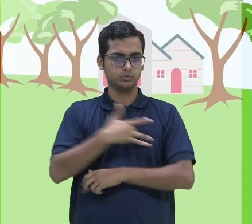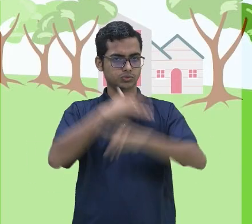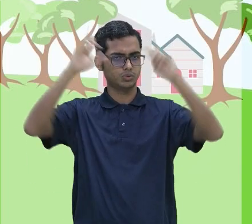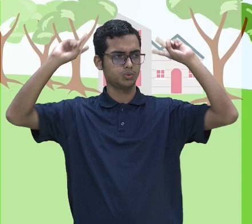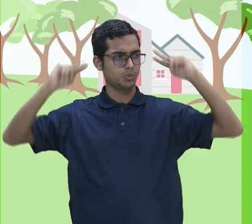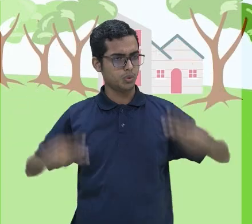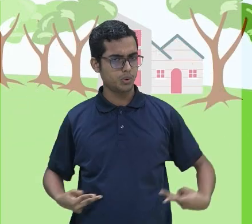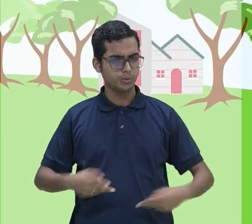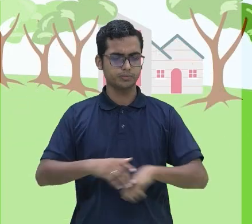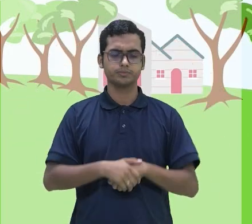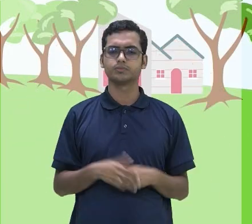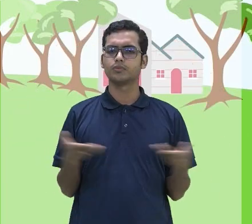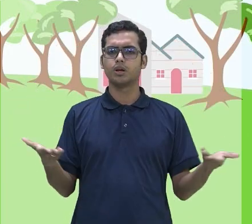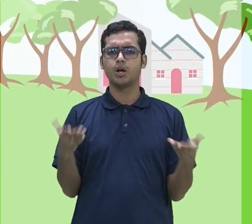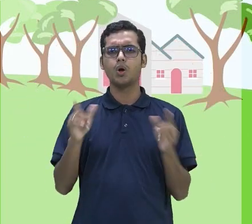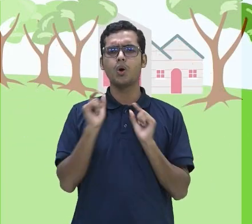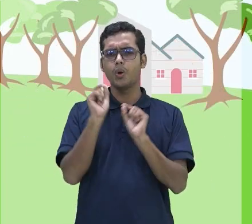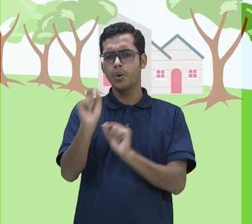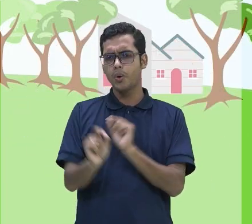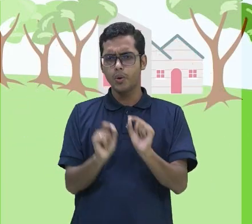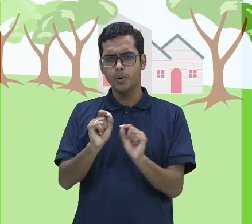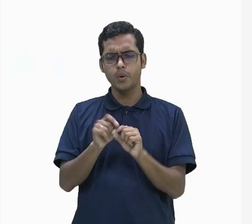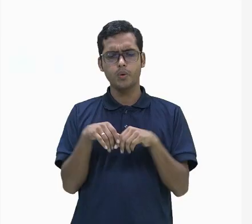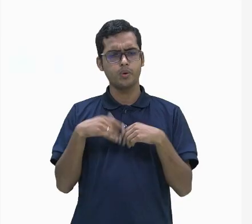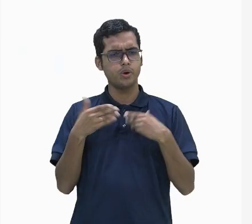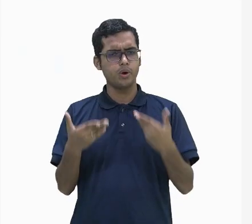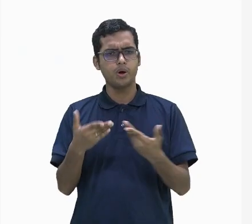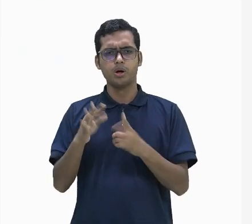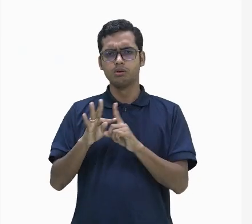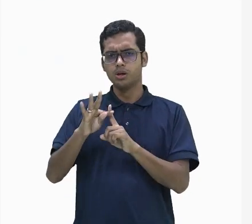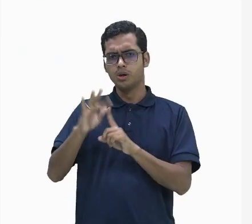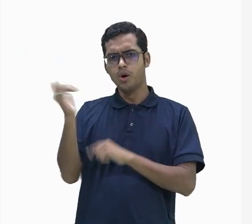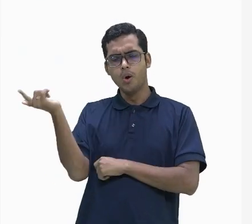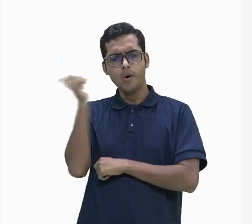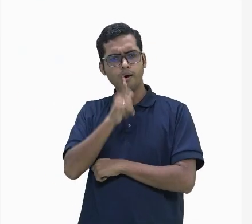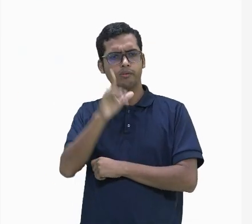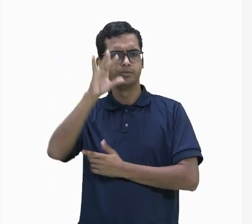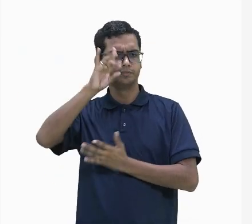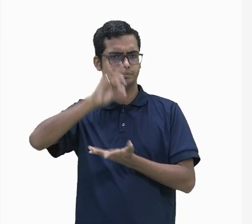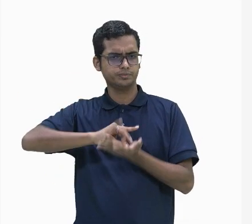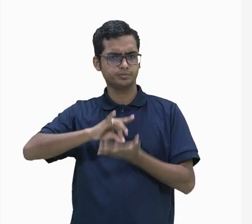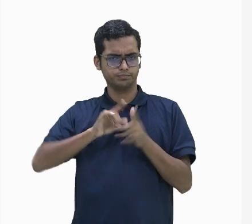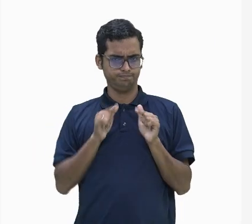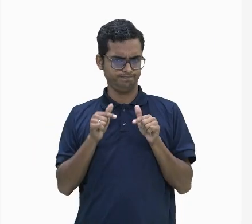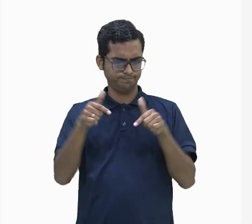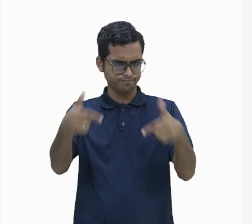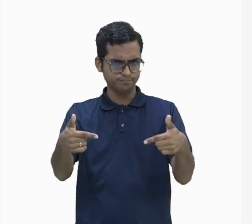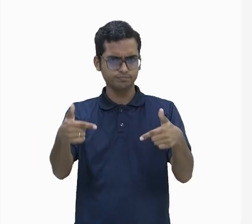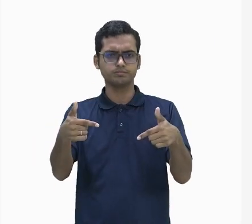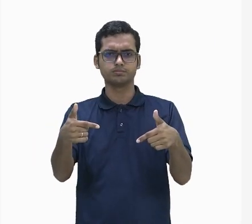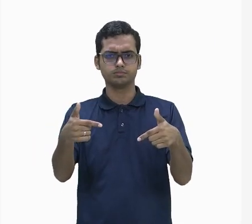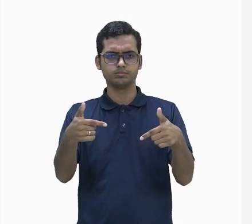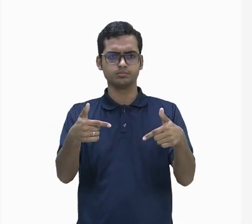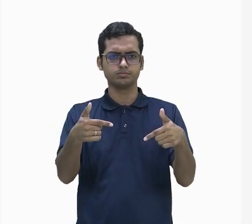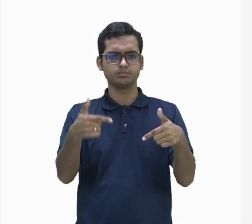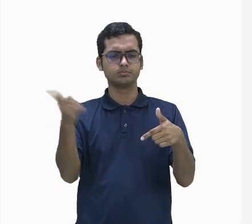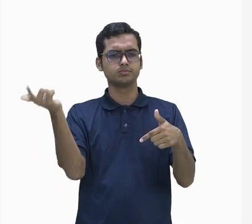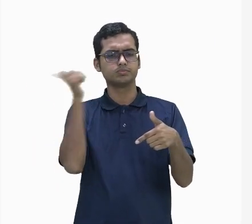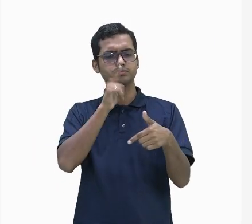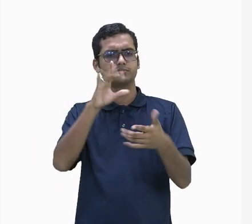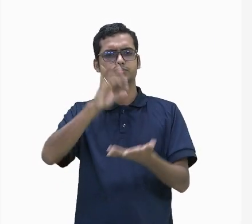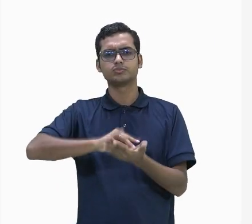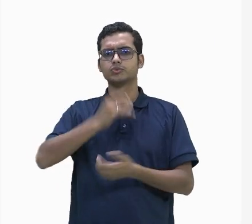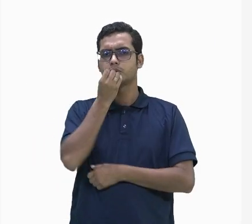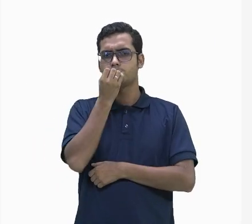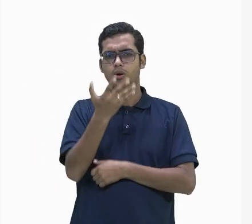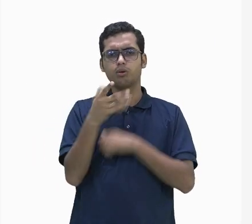são, professora, as medidas, né, que podemos tomar para tornar mais suaves os